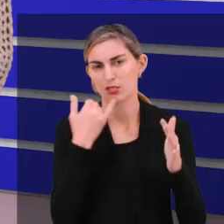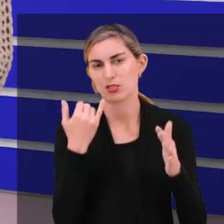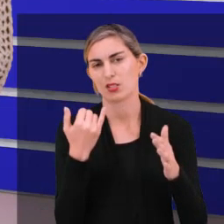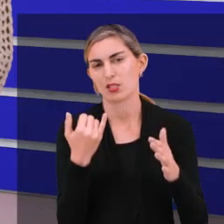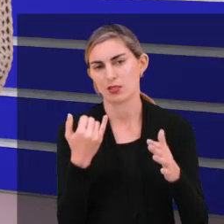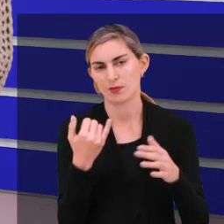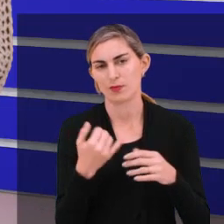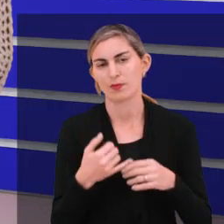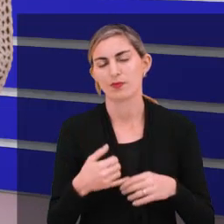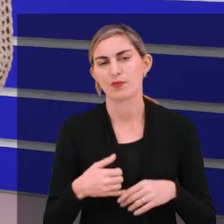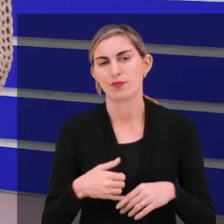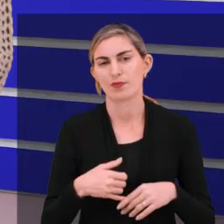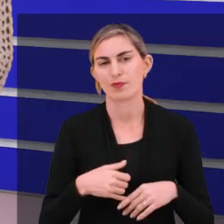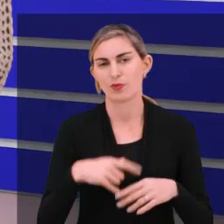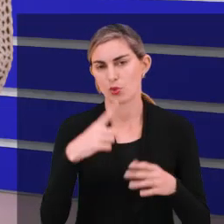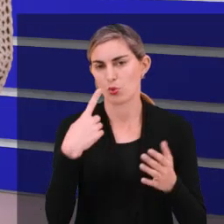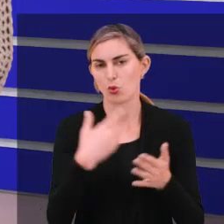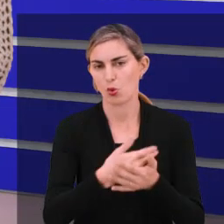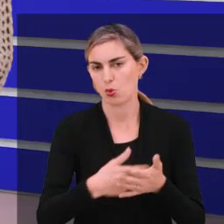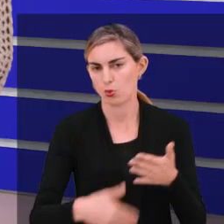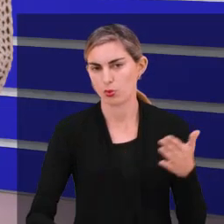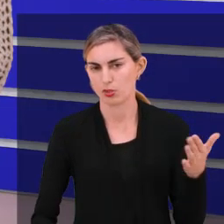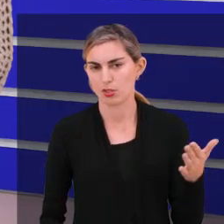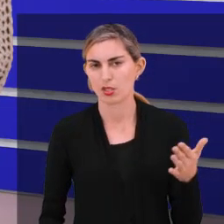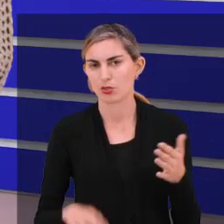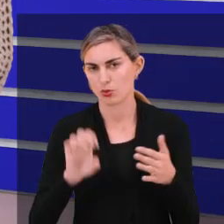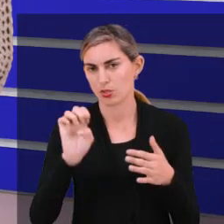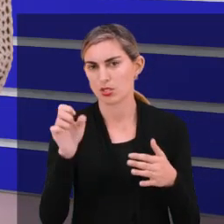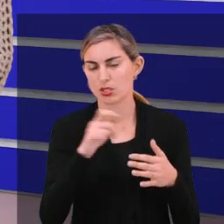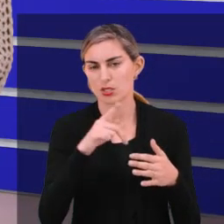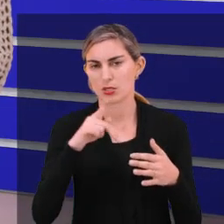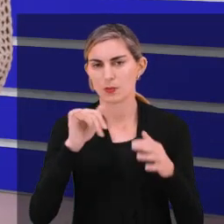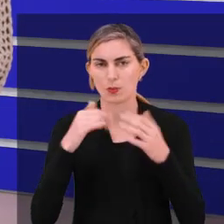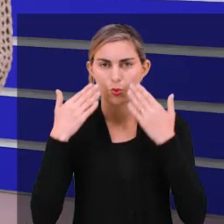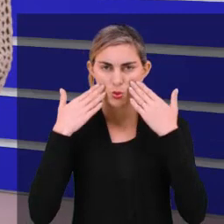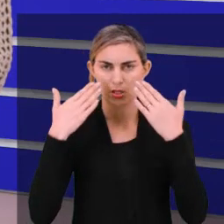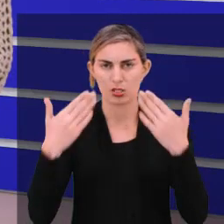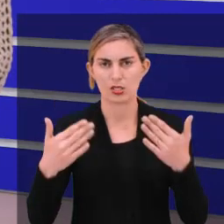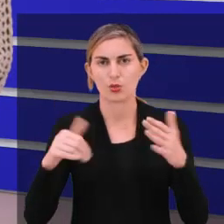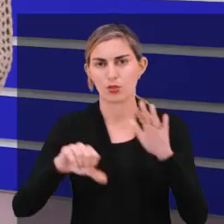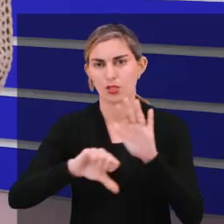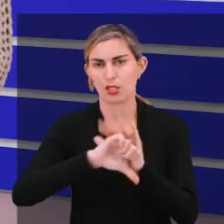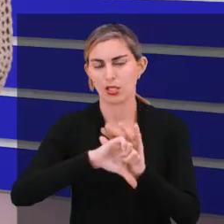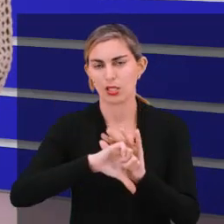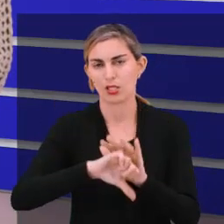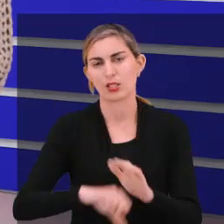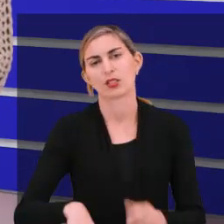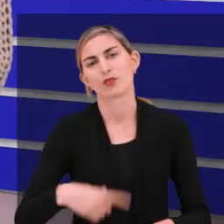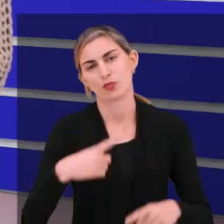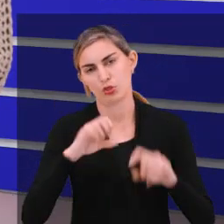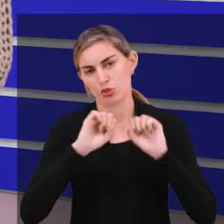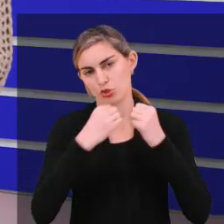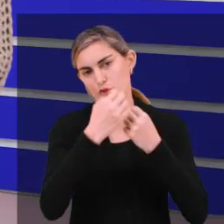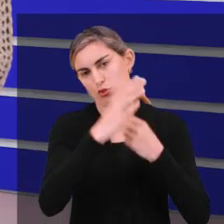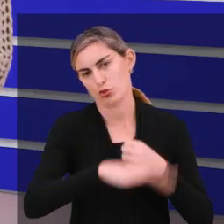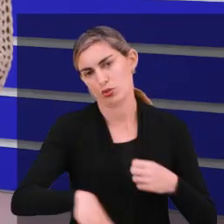assinar um contrato de exposição negativa na sociedade